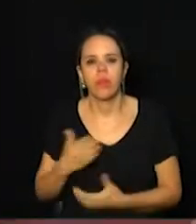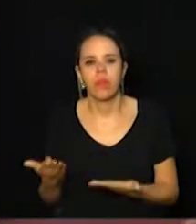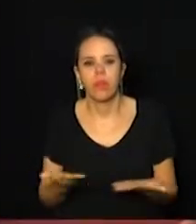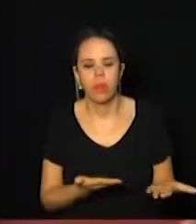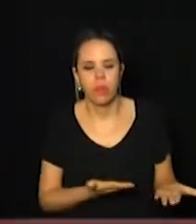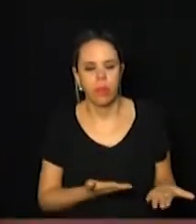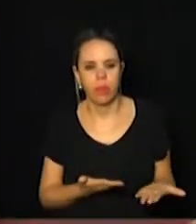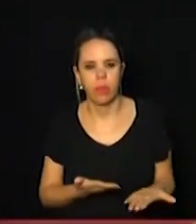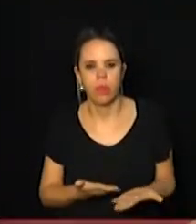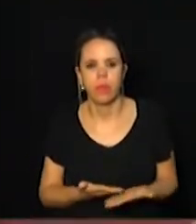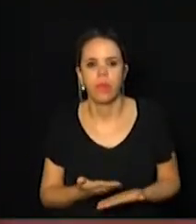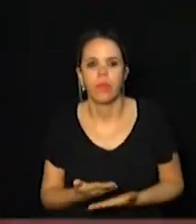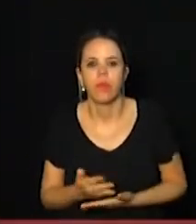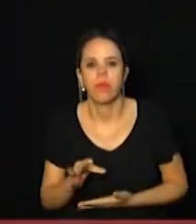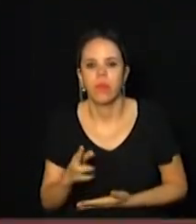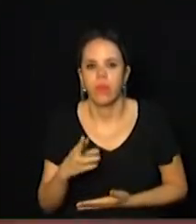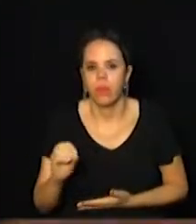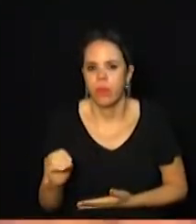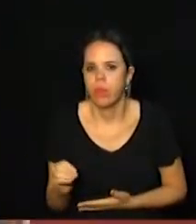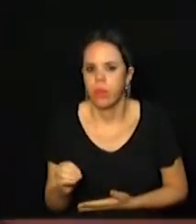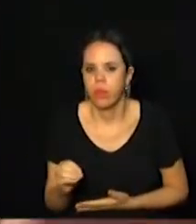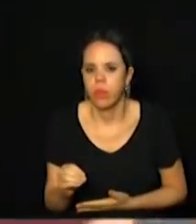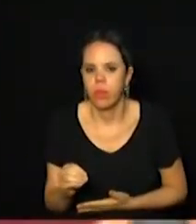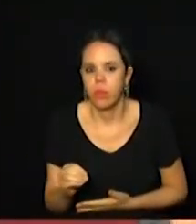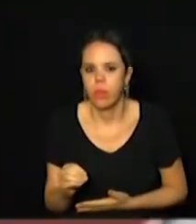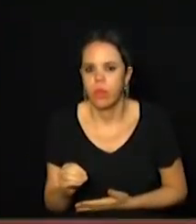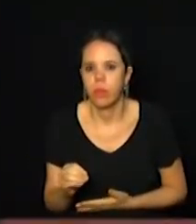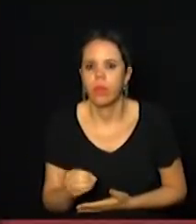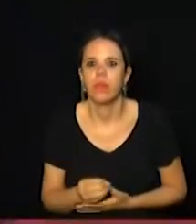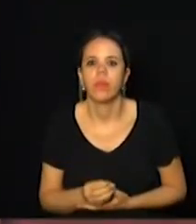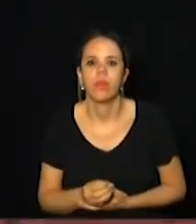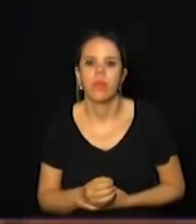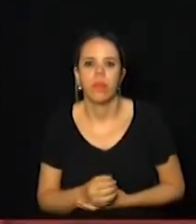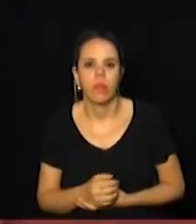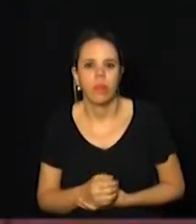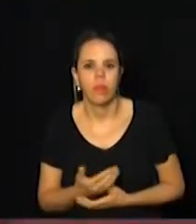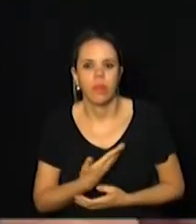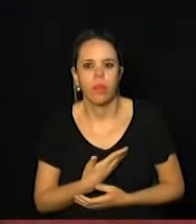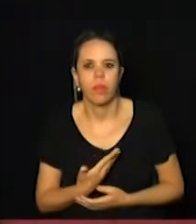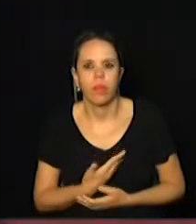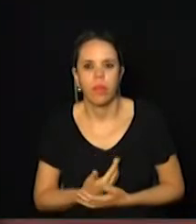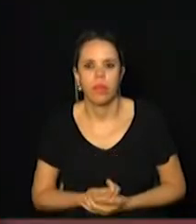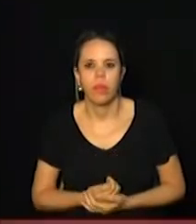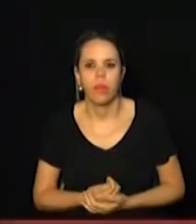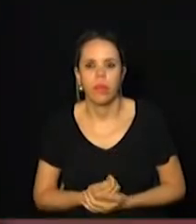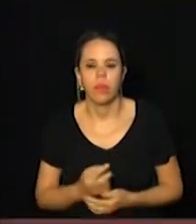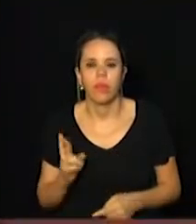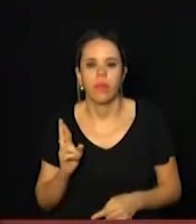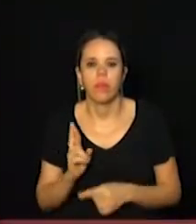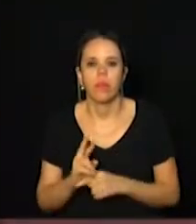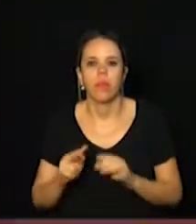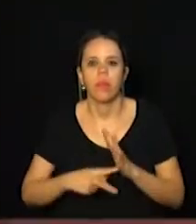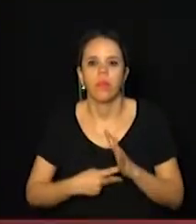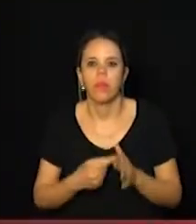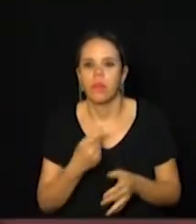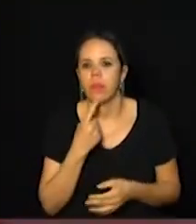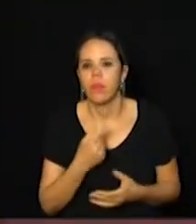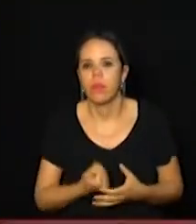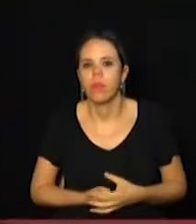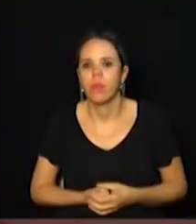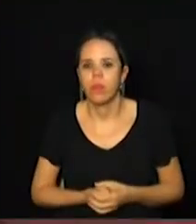de estar recebendo aqui o Francisco Soares Souza que é o seu Chico meu grande amigo tipo representando o sindicato de